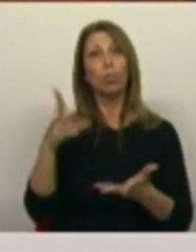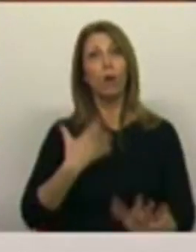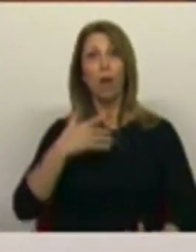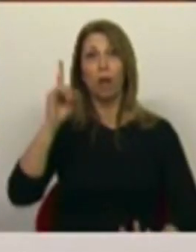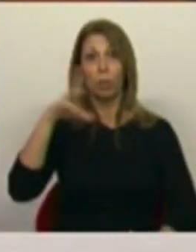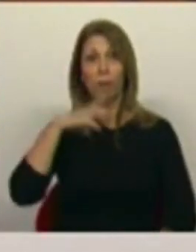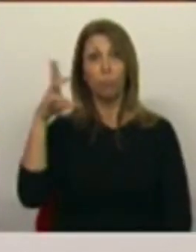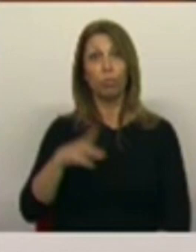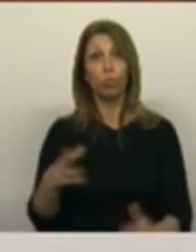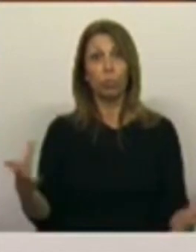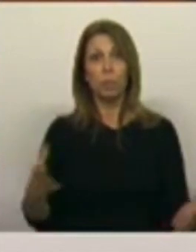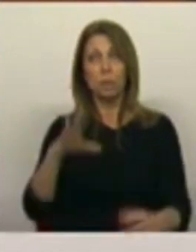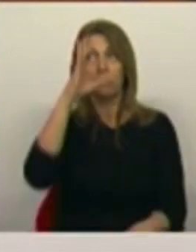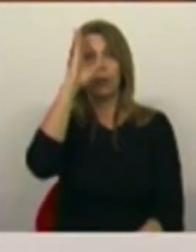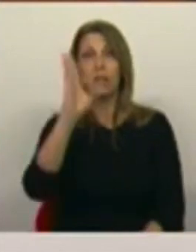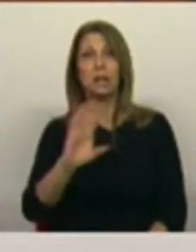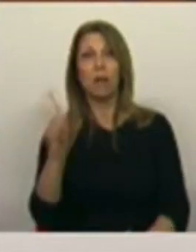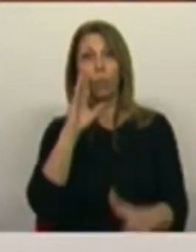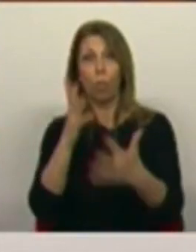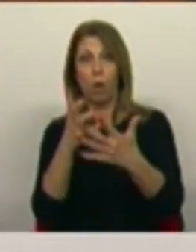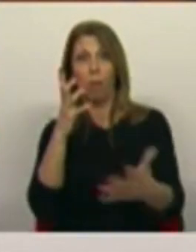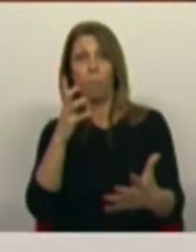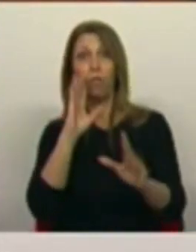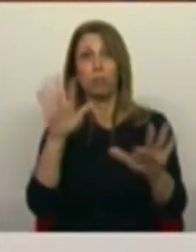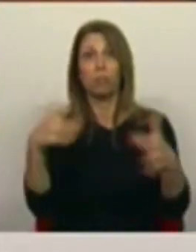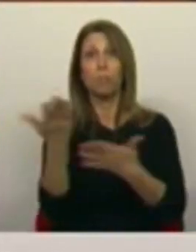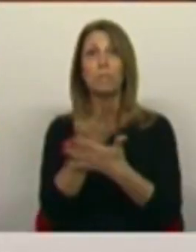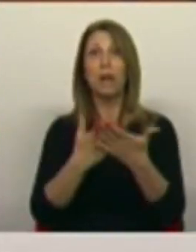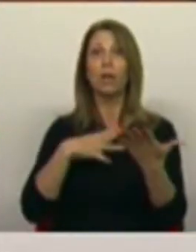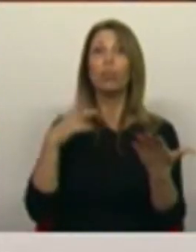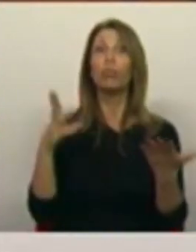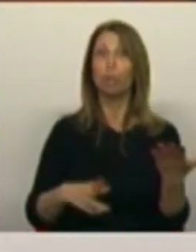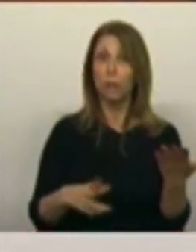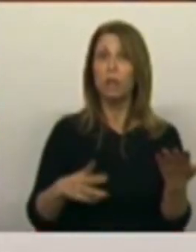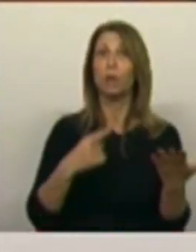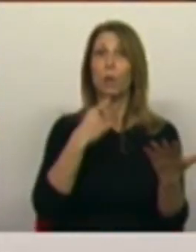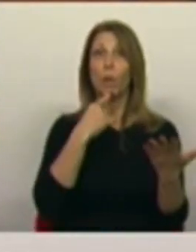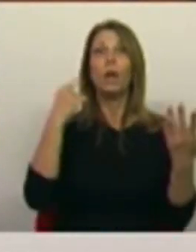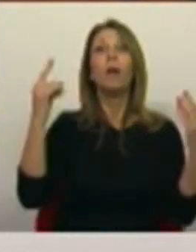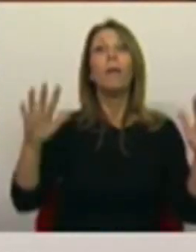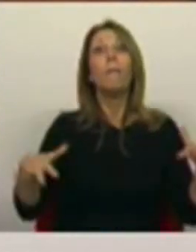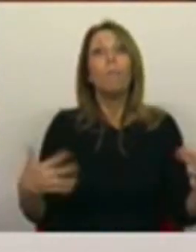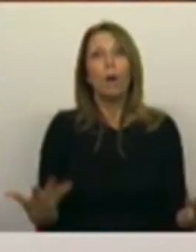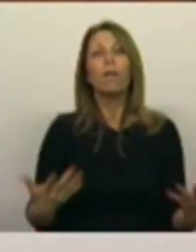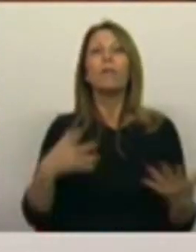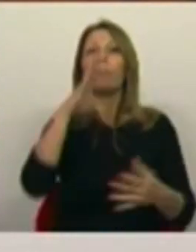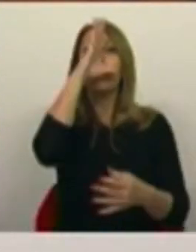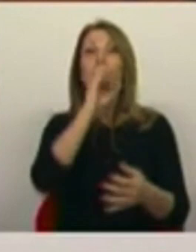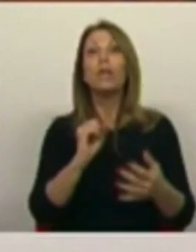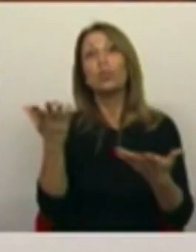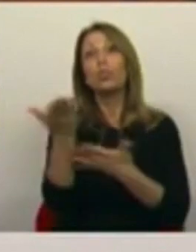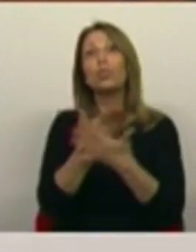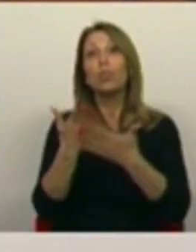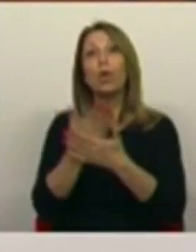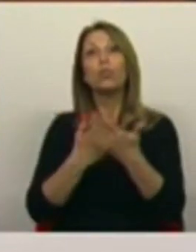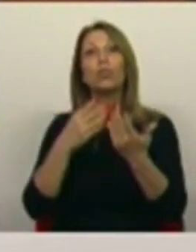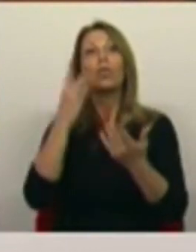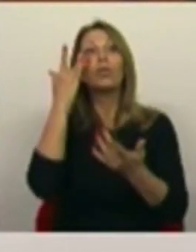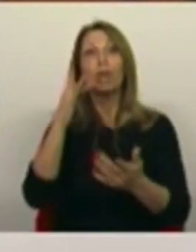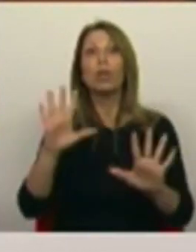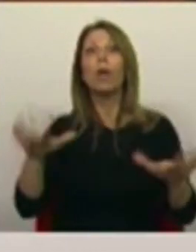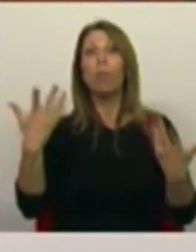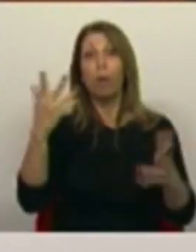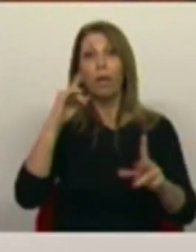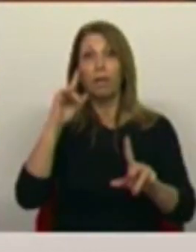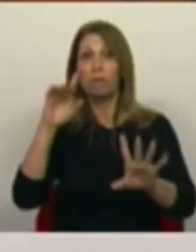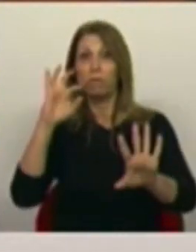portuguesas, é sabido que o impacto que pode ter no mercado português pode ser significativo. O que é que o Ministério dos Negócios Estrangeiros pode vir a ser melindrado com isto? Acho que